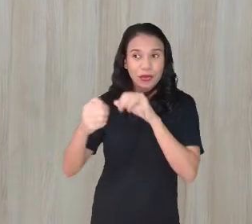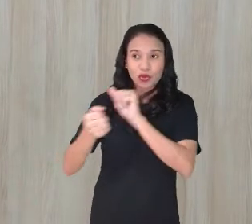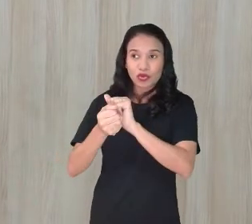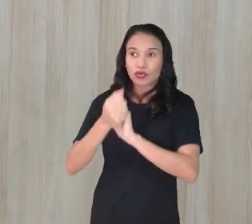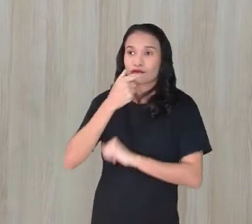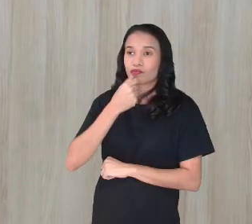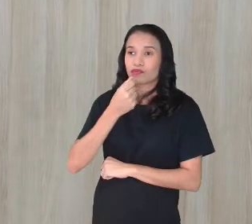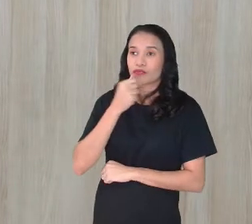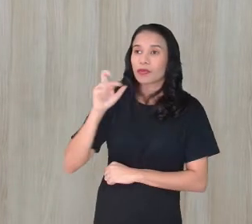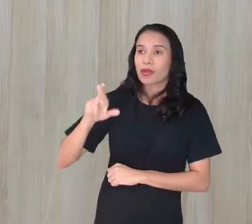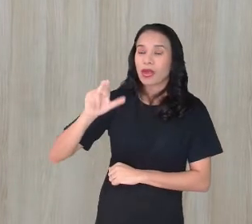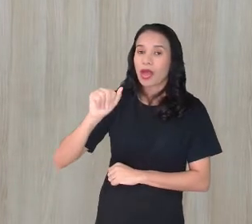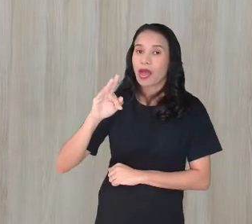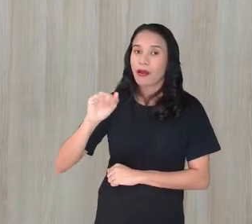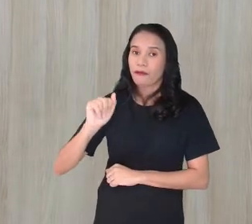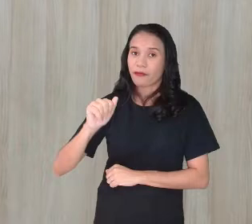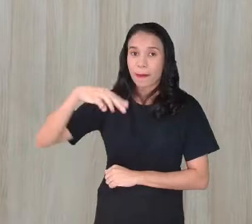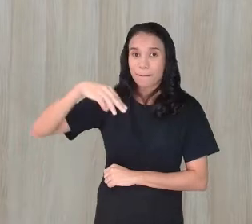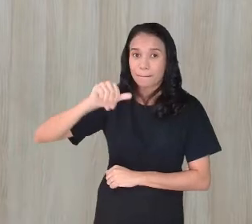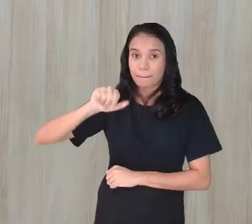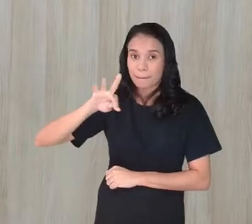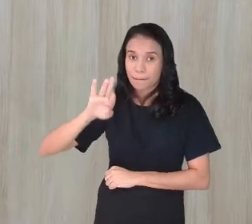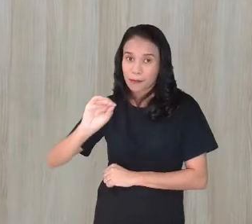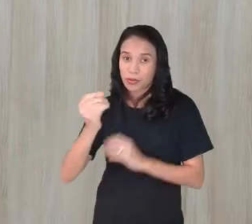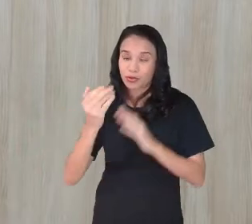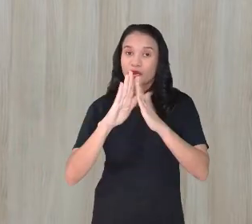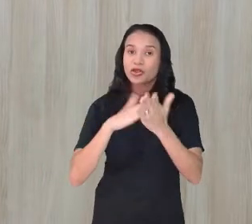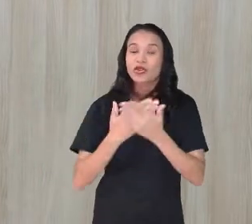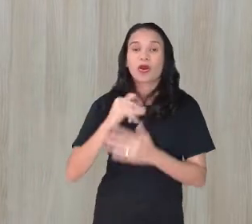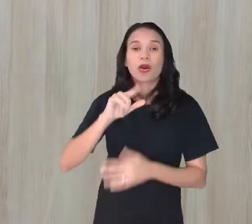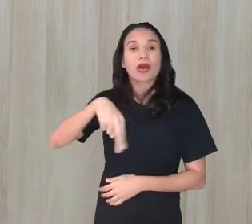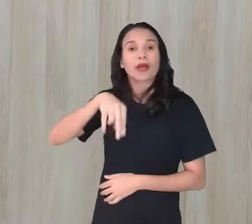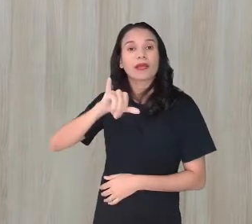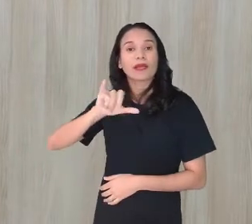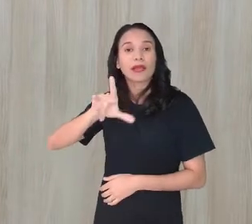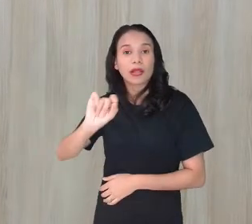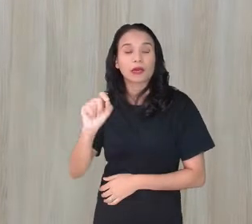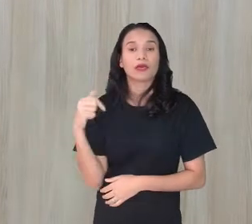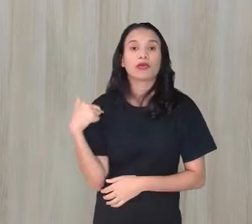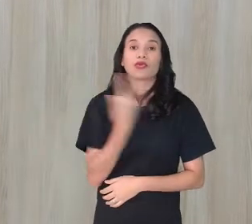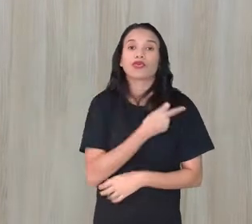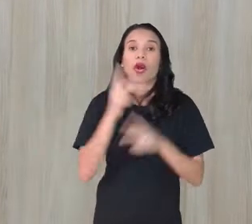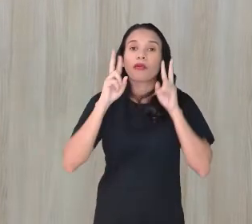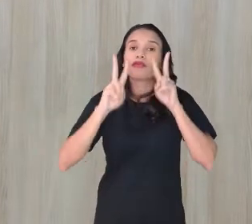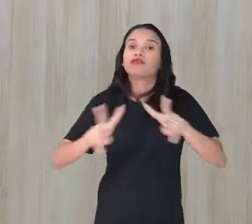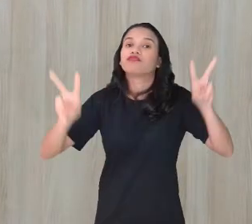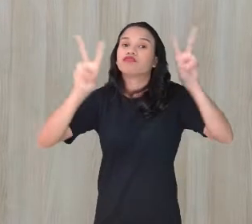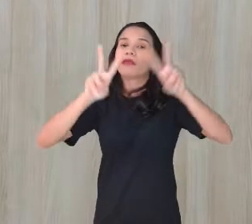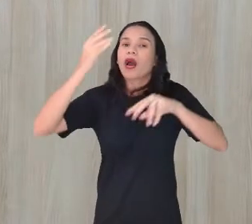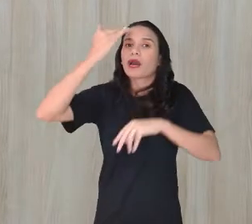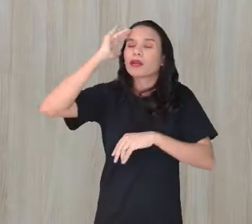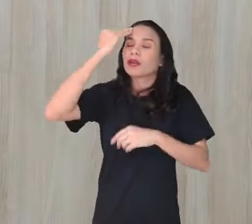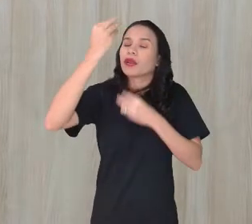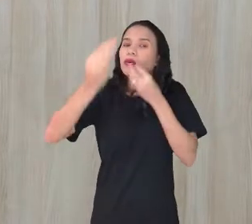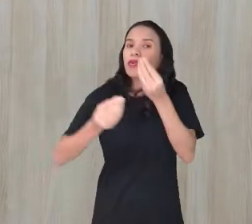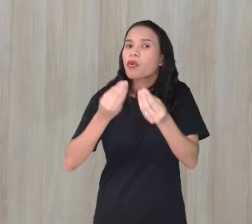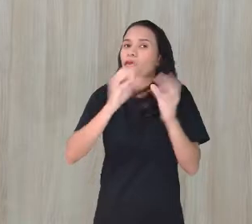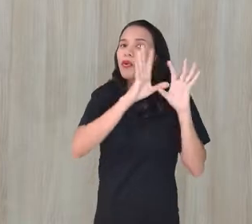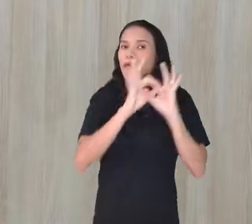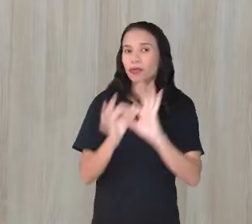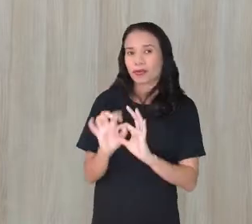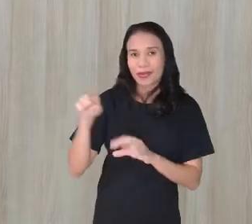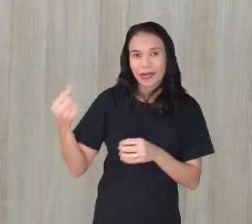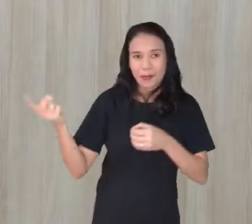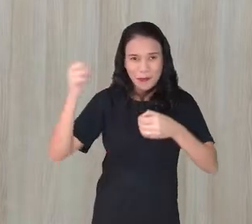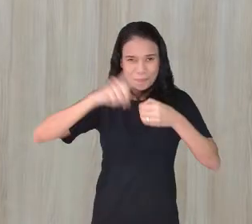Rafa Matos, tá certo? Na escola Nilo Pereira. Então a gente vai entender o mundo desse artista e depois a gente volta